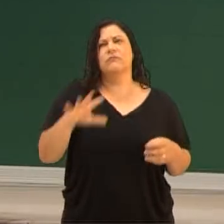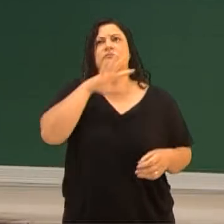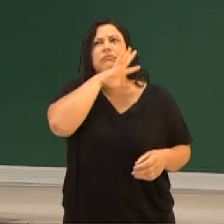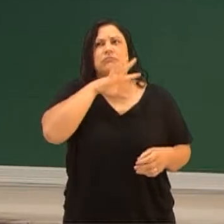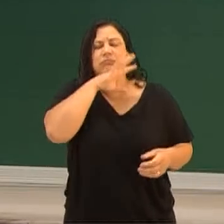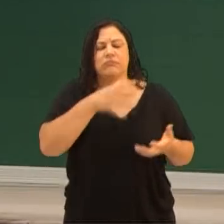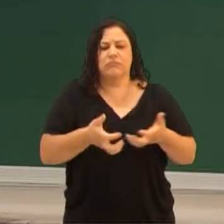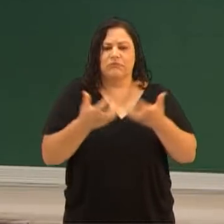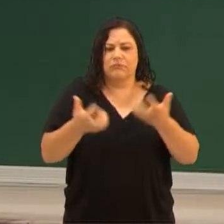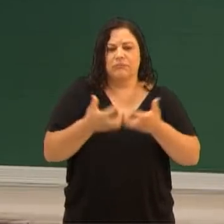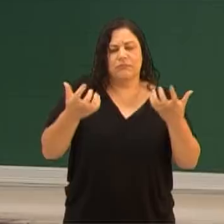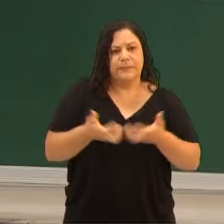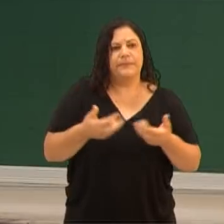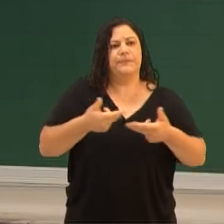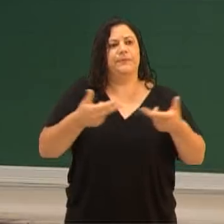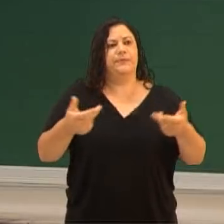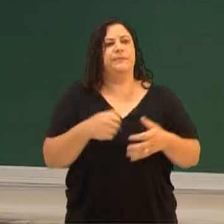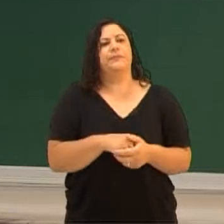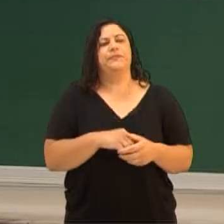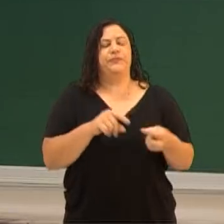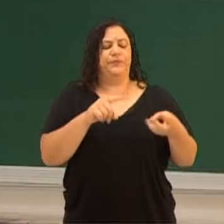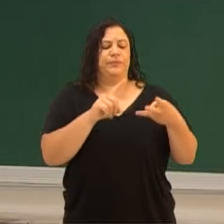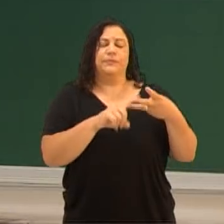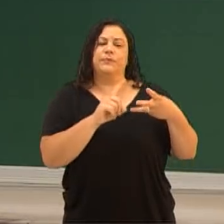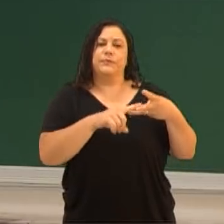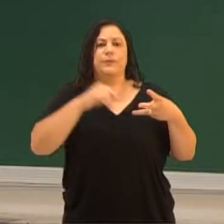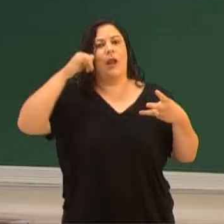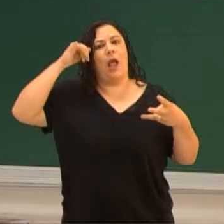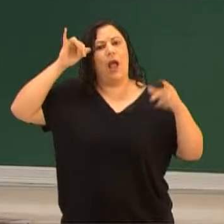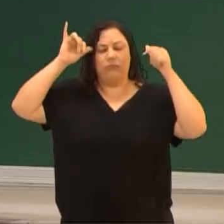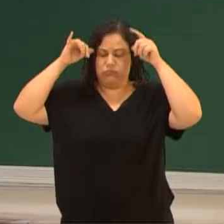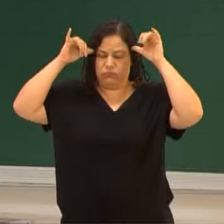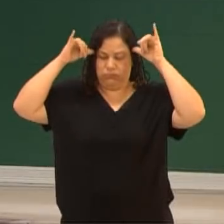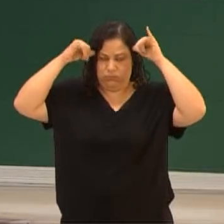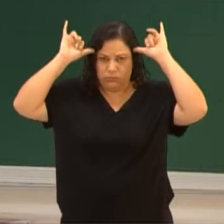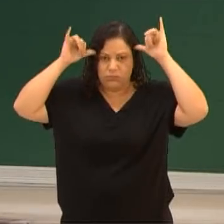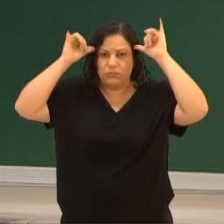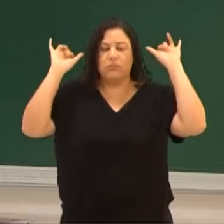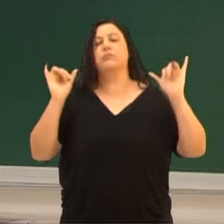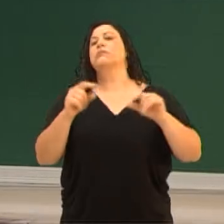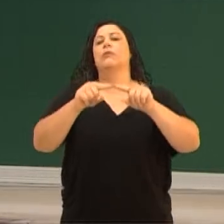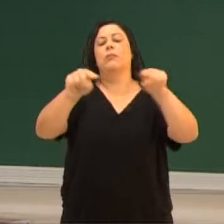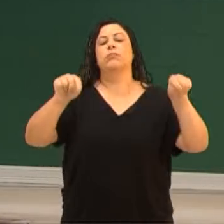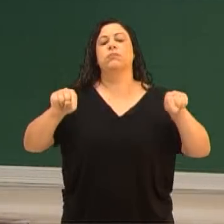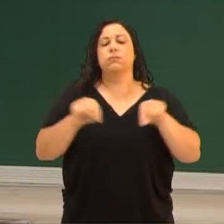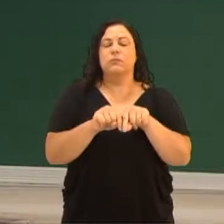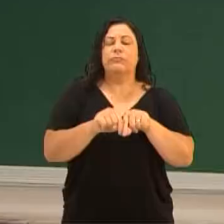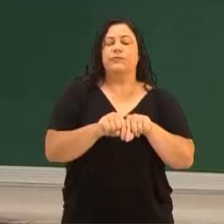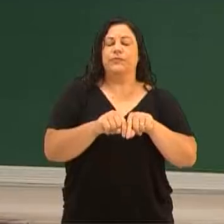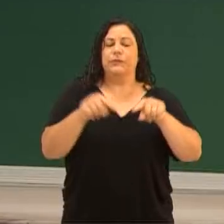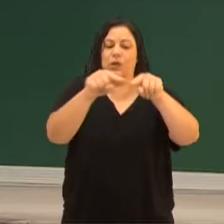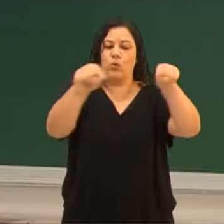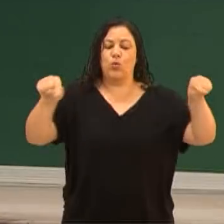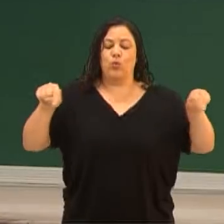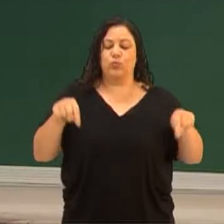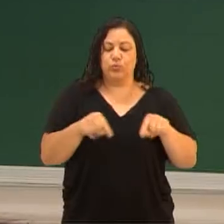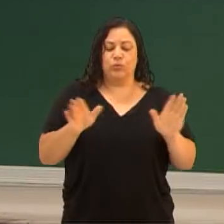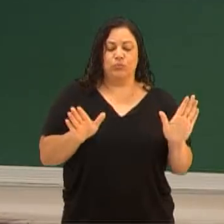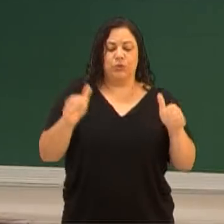pecuária intensiva ou extensiva. A intensiva, os animais ficam confinados, né, com alimentação balanceada e é criado